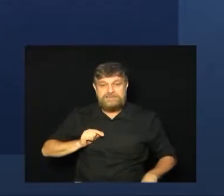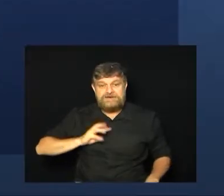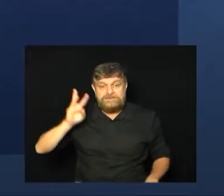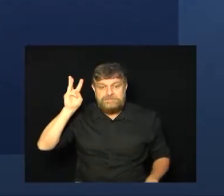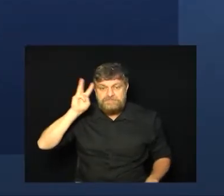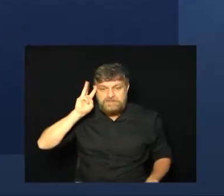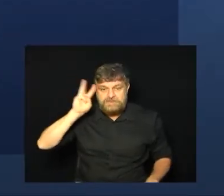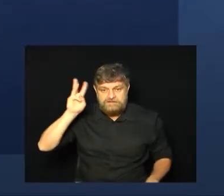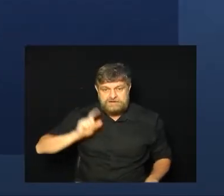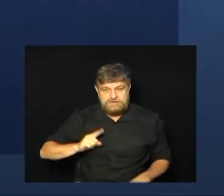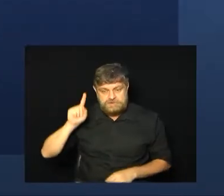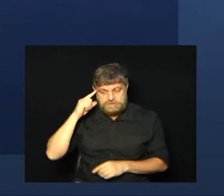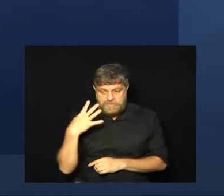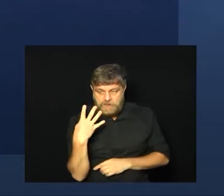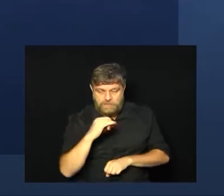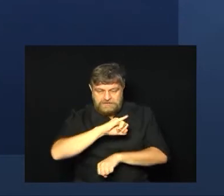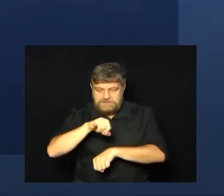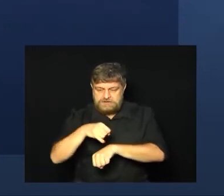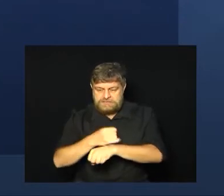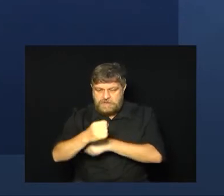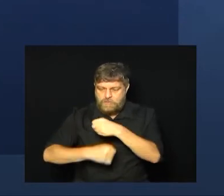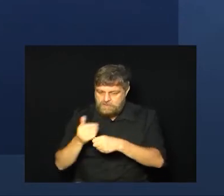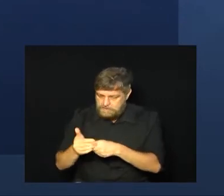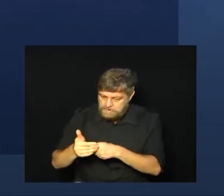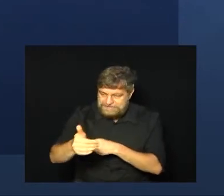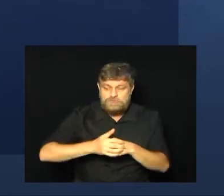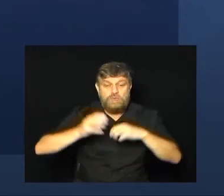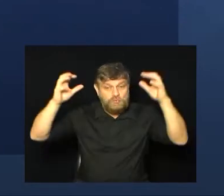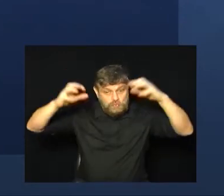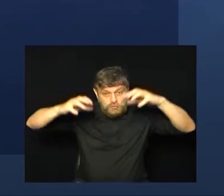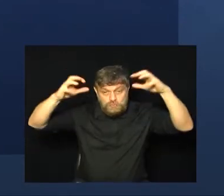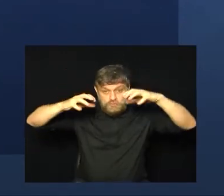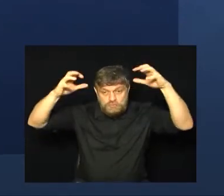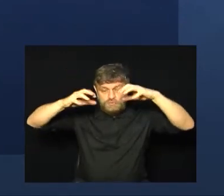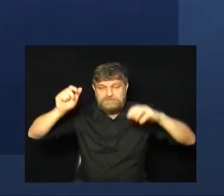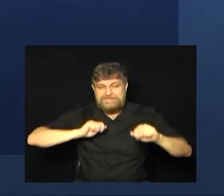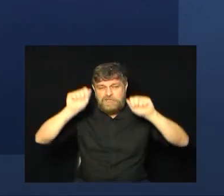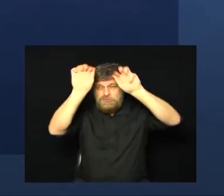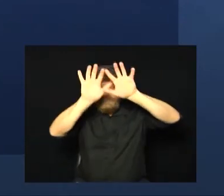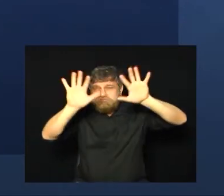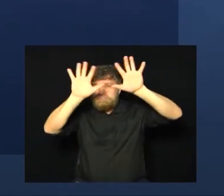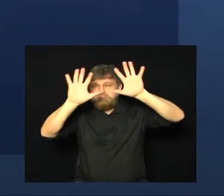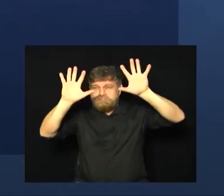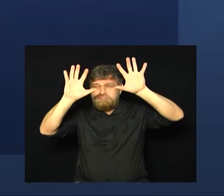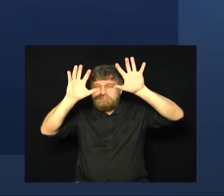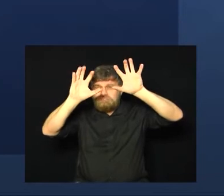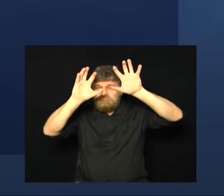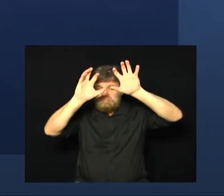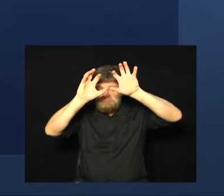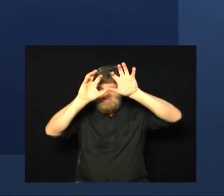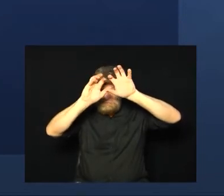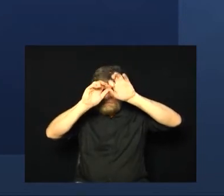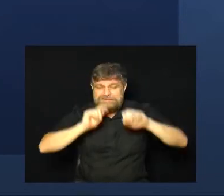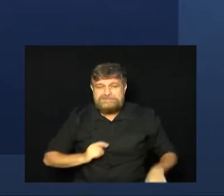terça-feira, 4 de janeiro, o ano começando com chuva, hein? Nebulosidade em alta, amplitude térmica